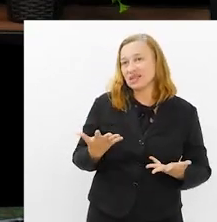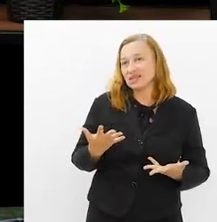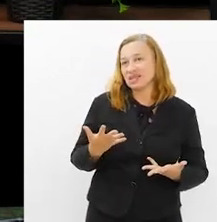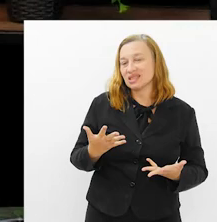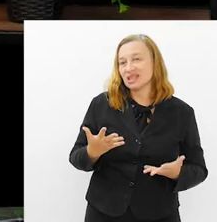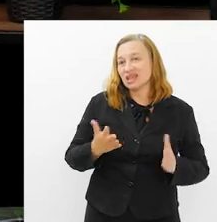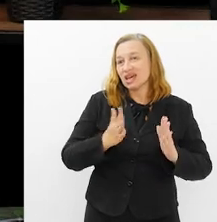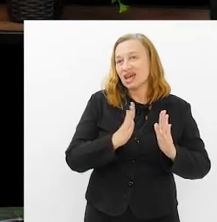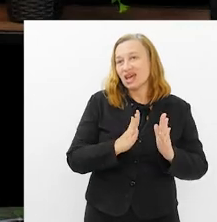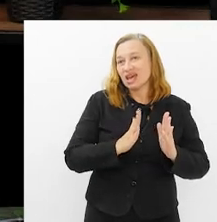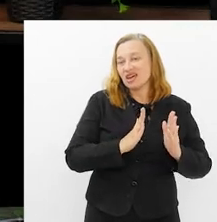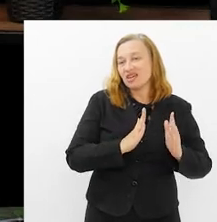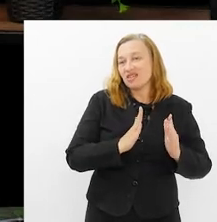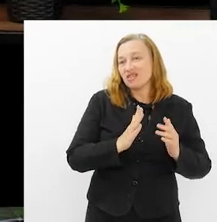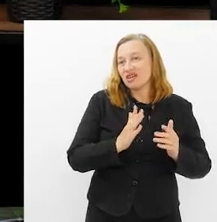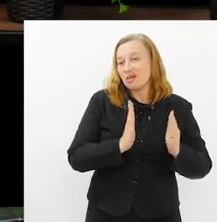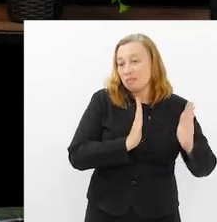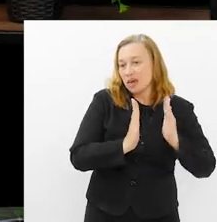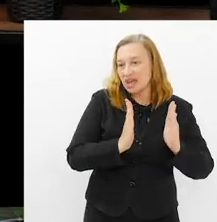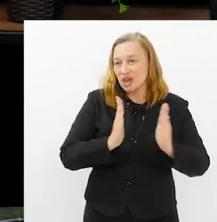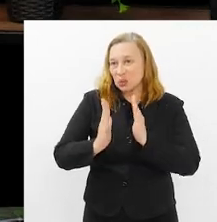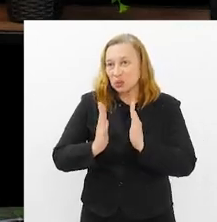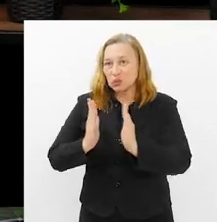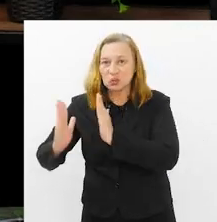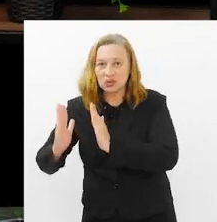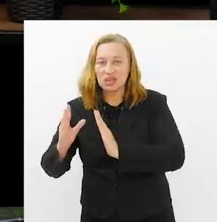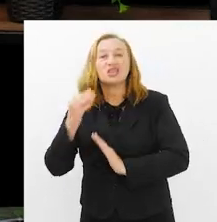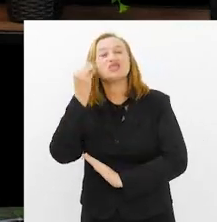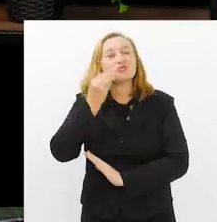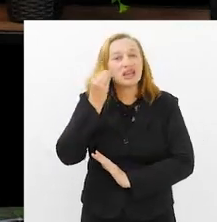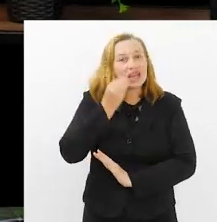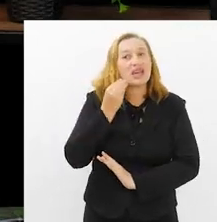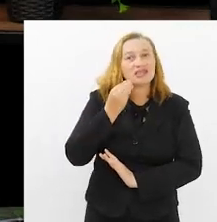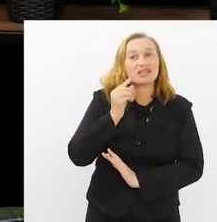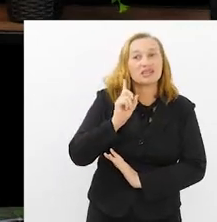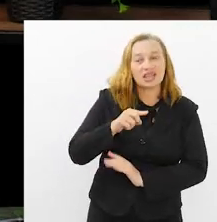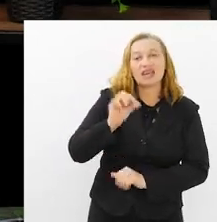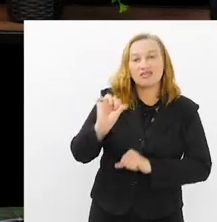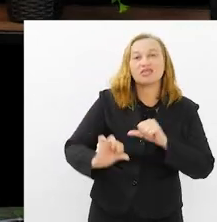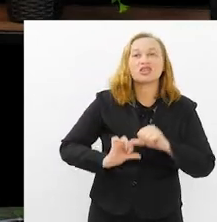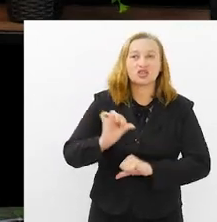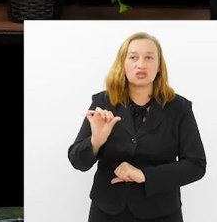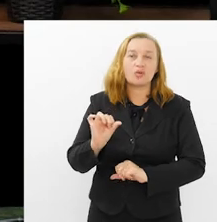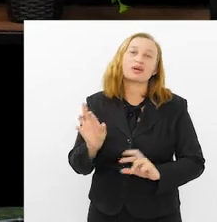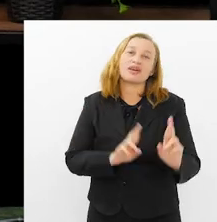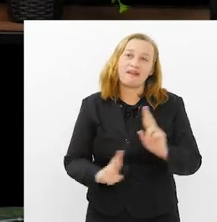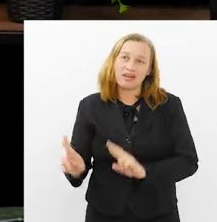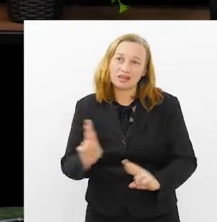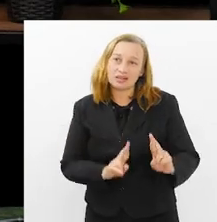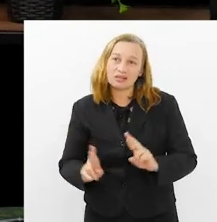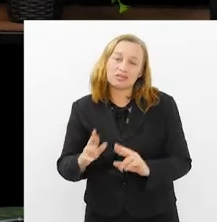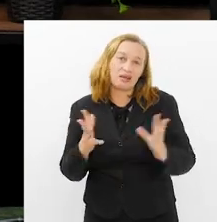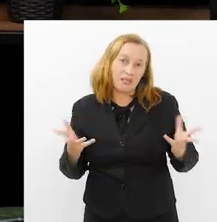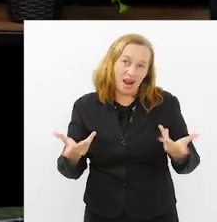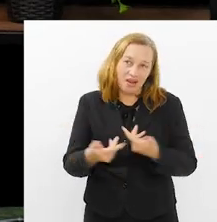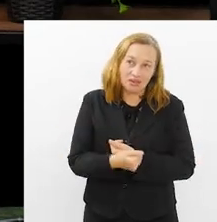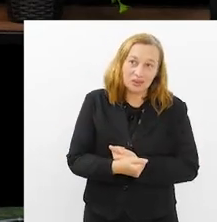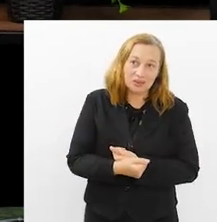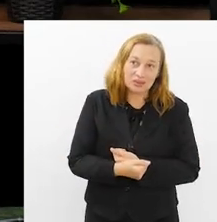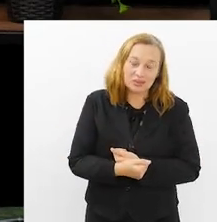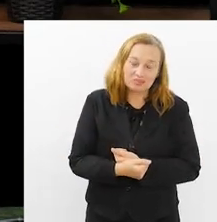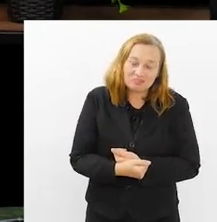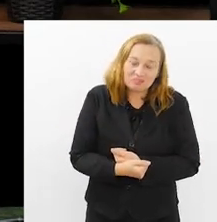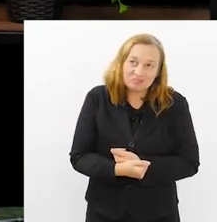É um mix. É um mix, né? É uma sequência de situações, uma sequência de vivências, né, que vão transformando